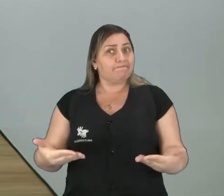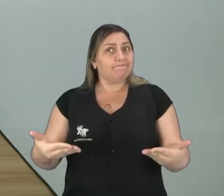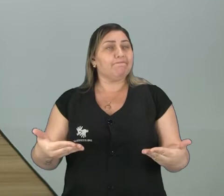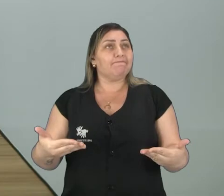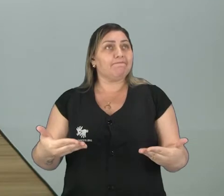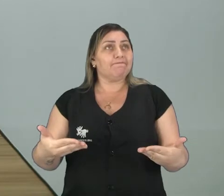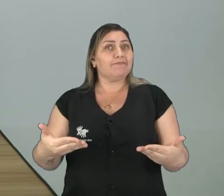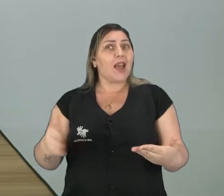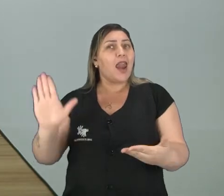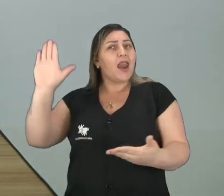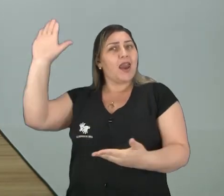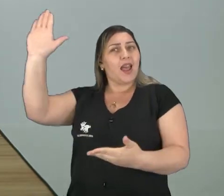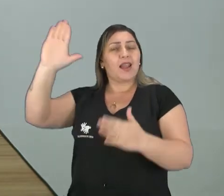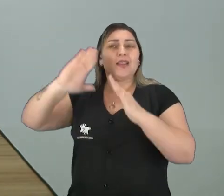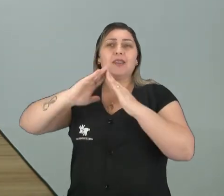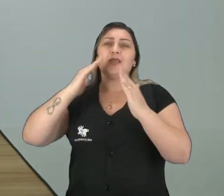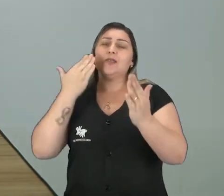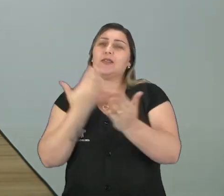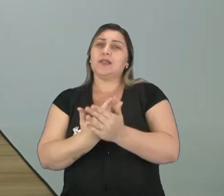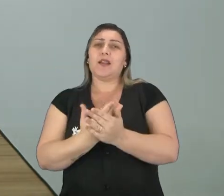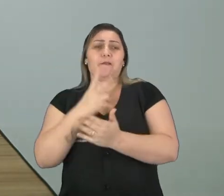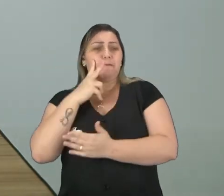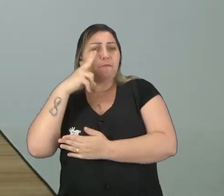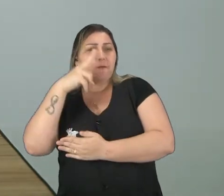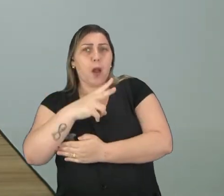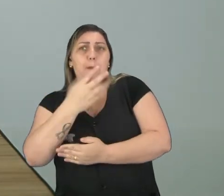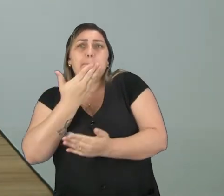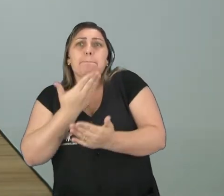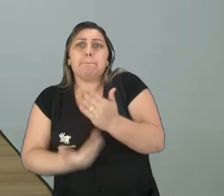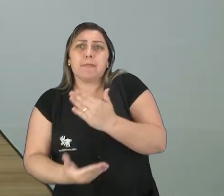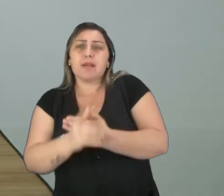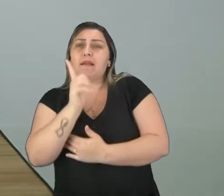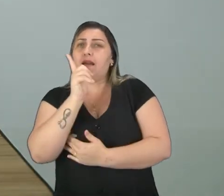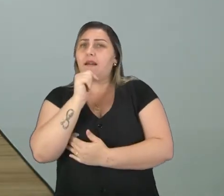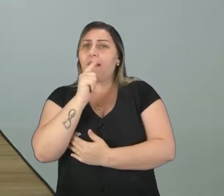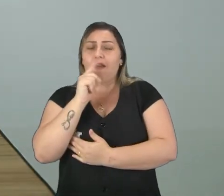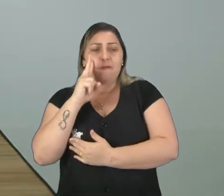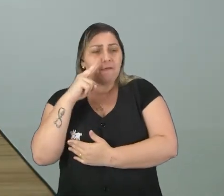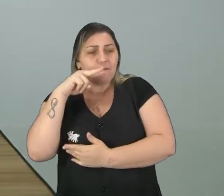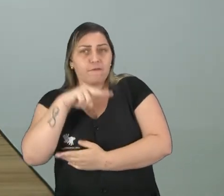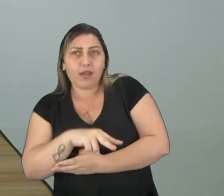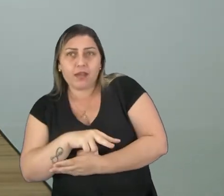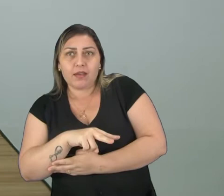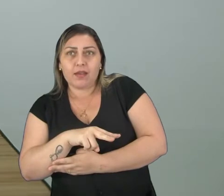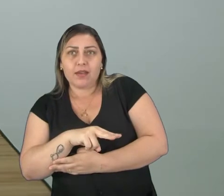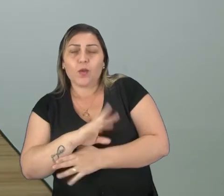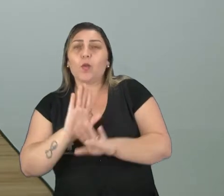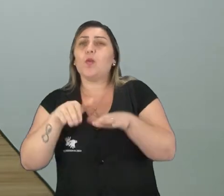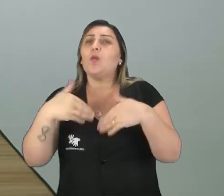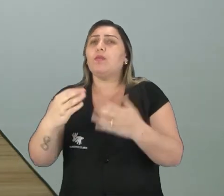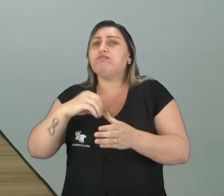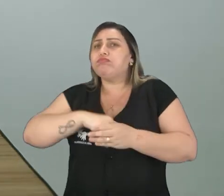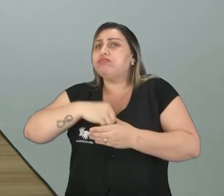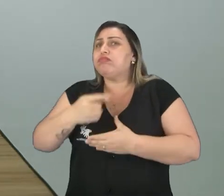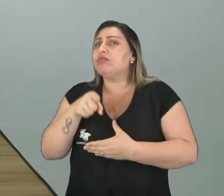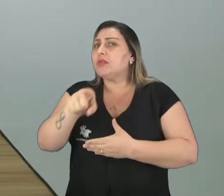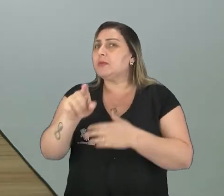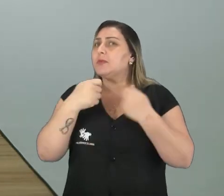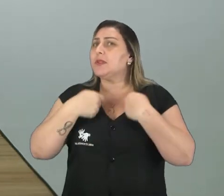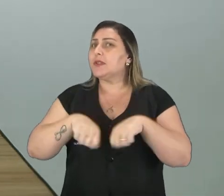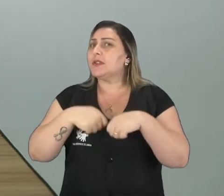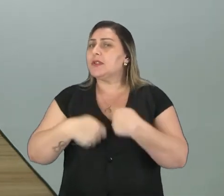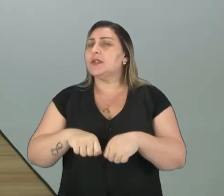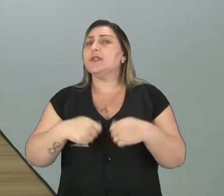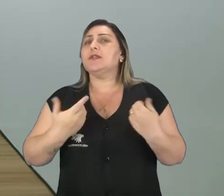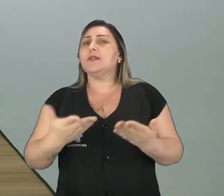hein? Lá na escola, se tem um vazamento, se você chegar a ver um vazamento, qual atitude você deve